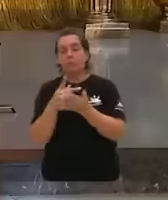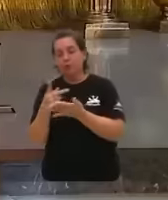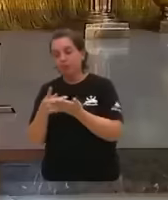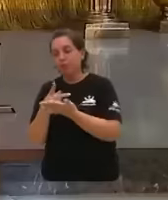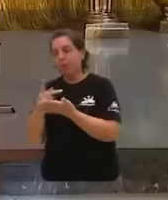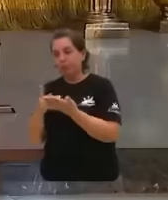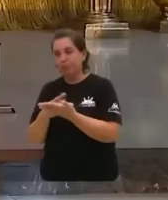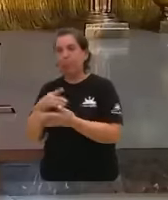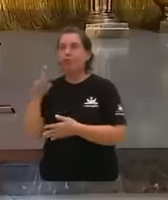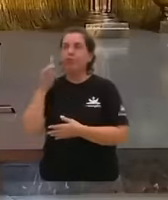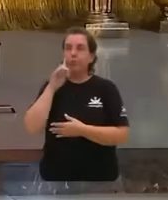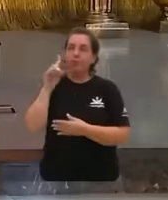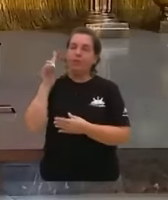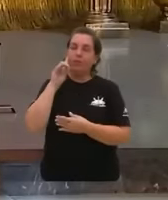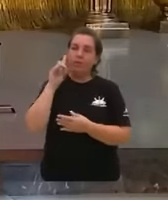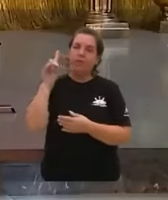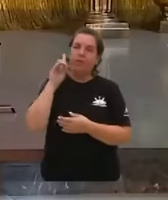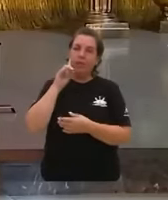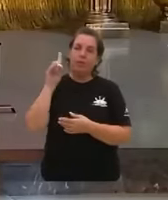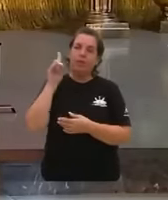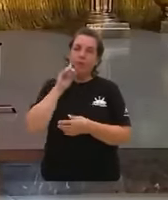procurando dia após dia